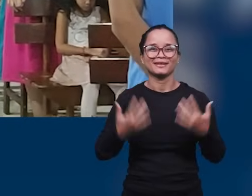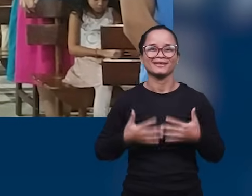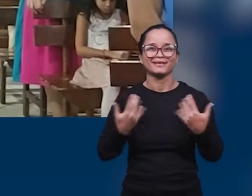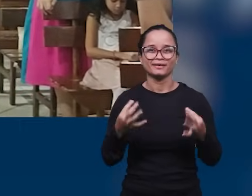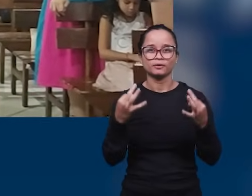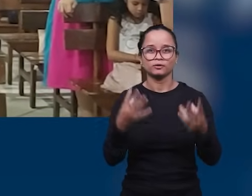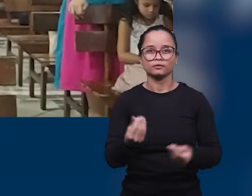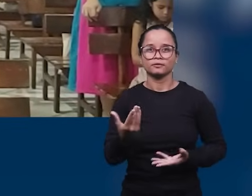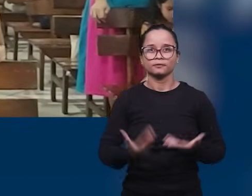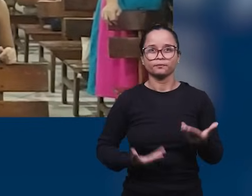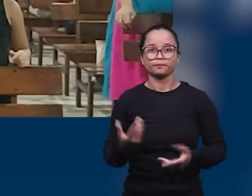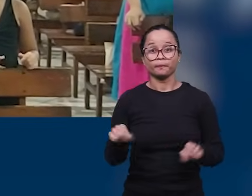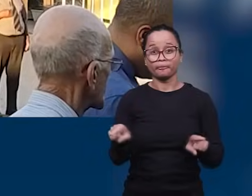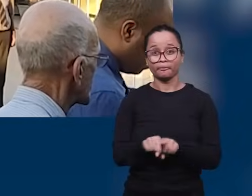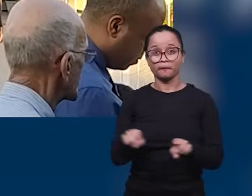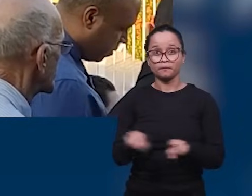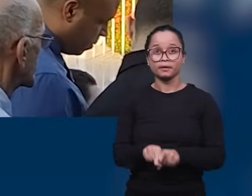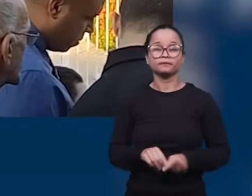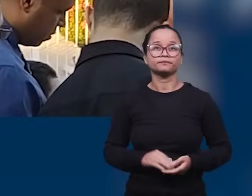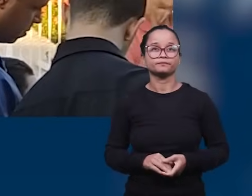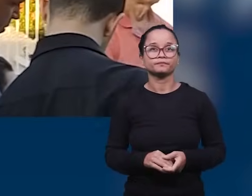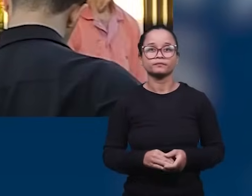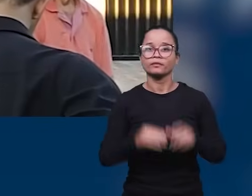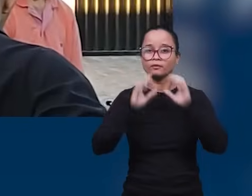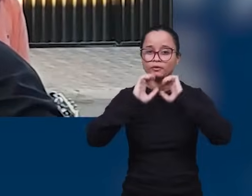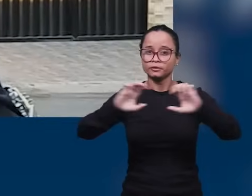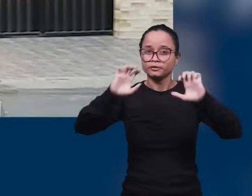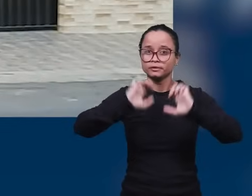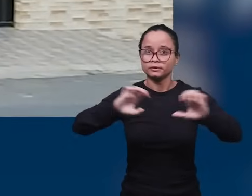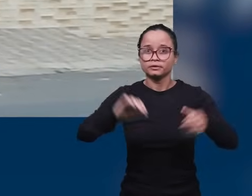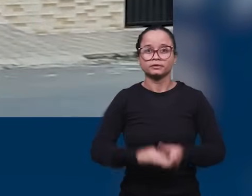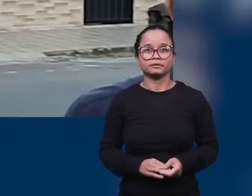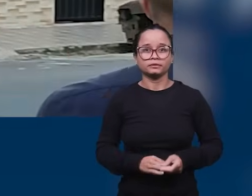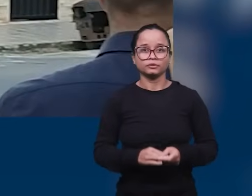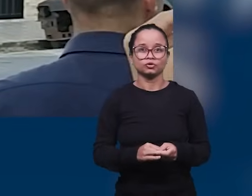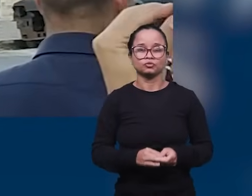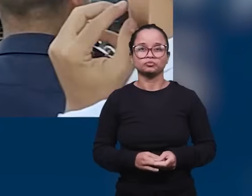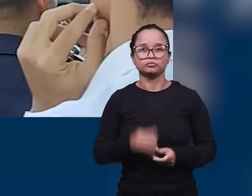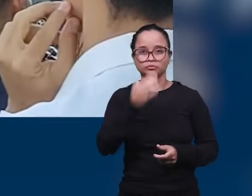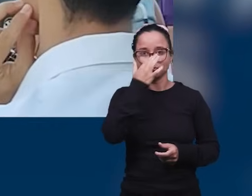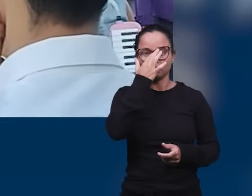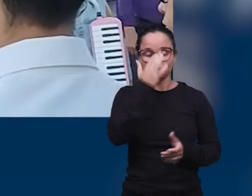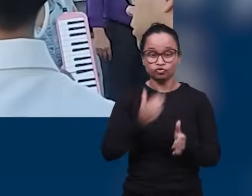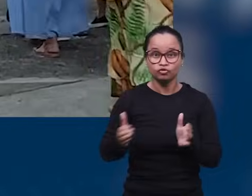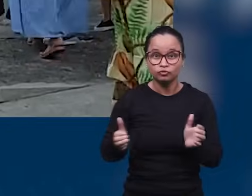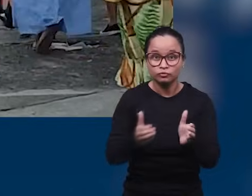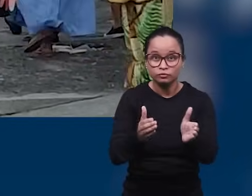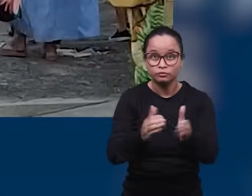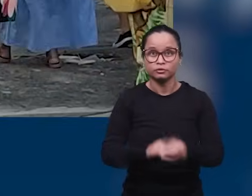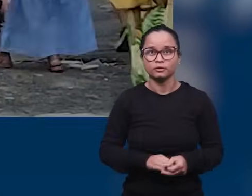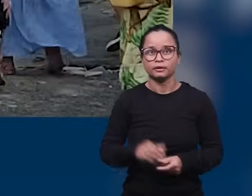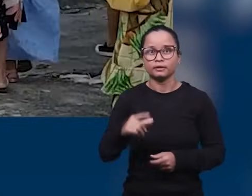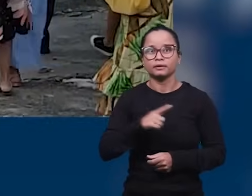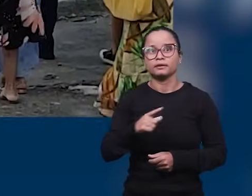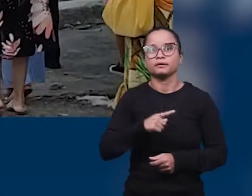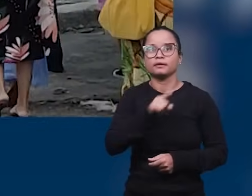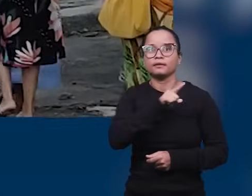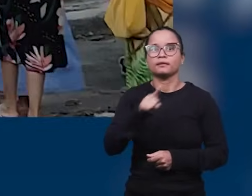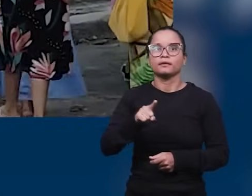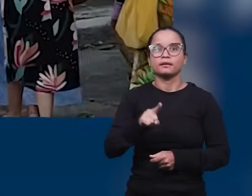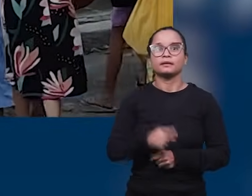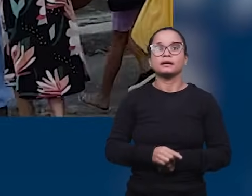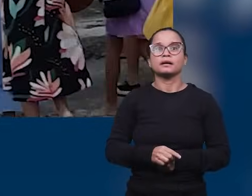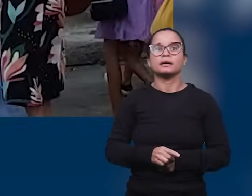alegria para toda a igreja. Falamos também de uma evangelização de rua que aconteceu em São João de